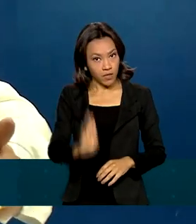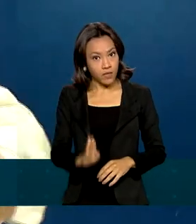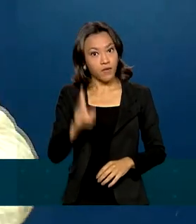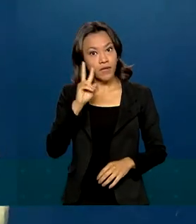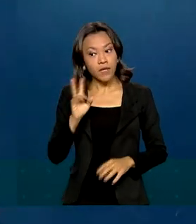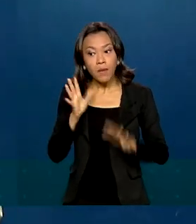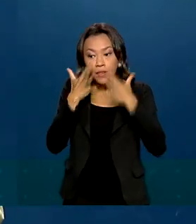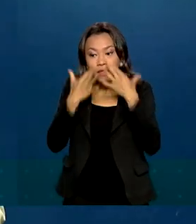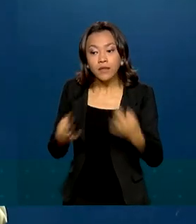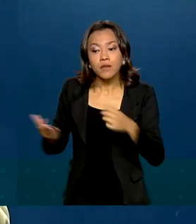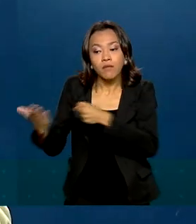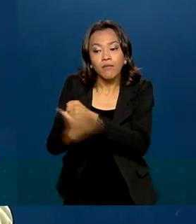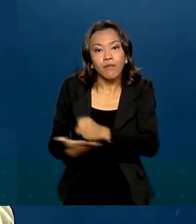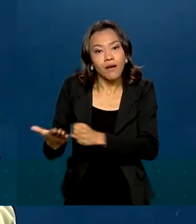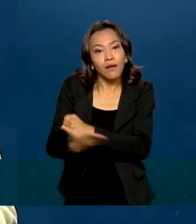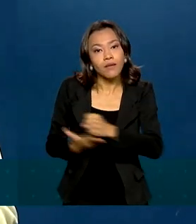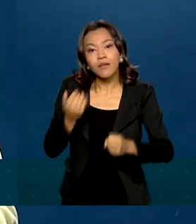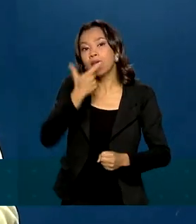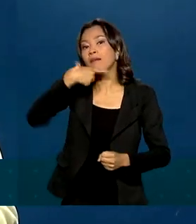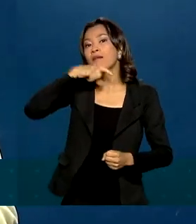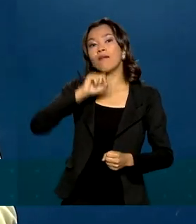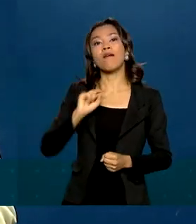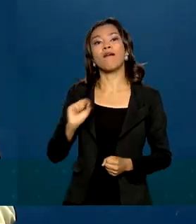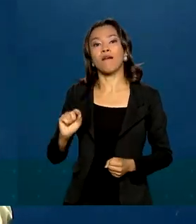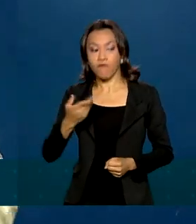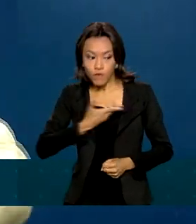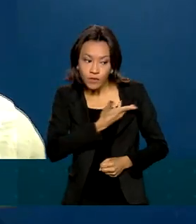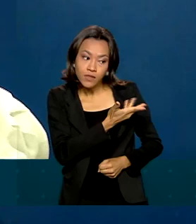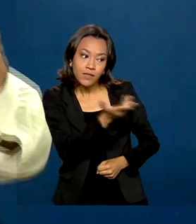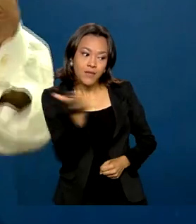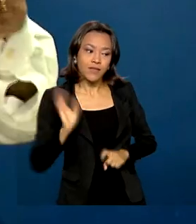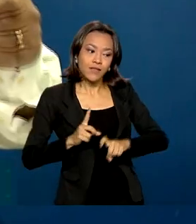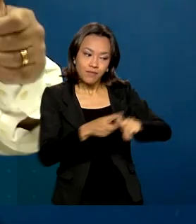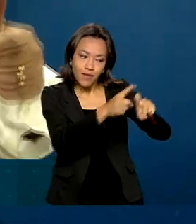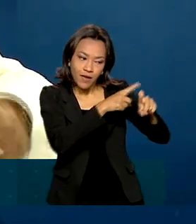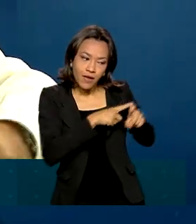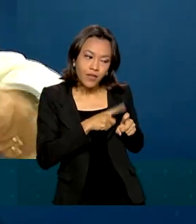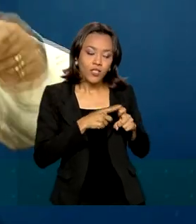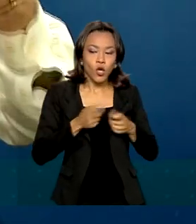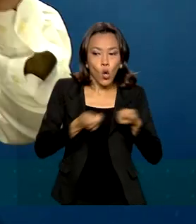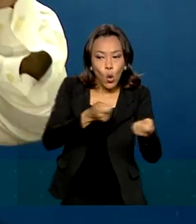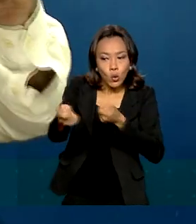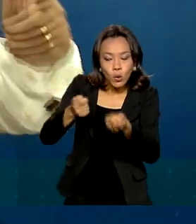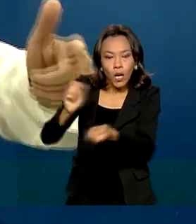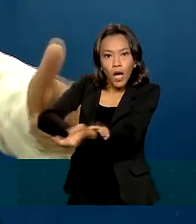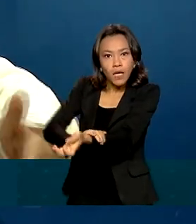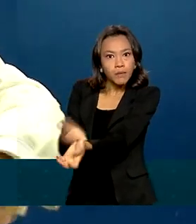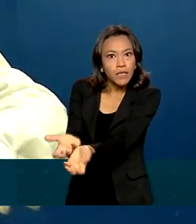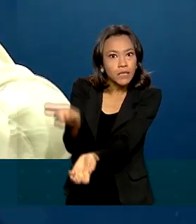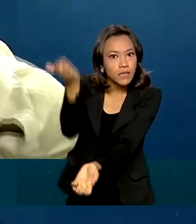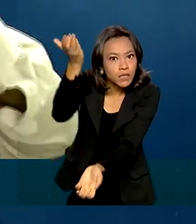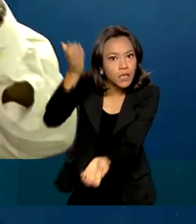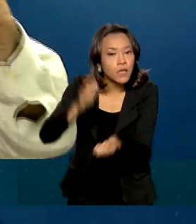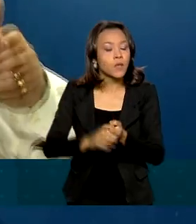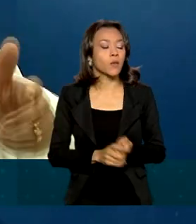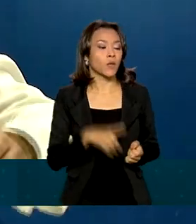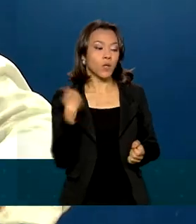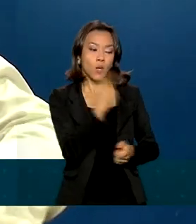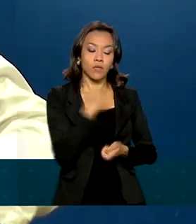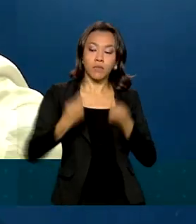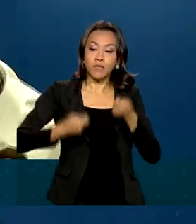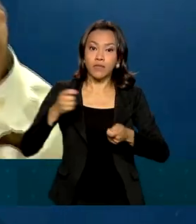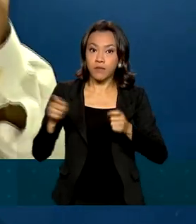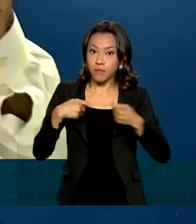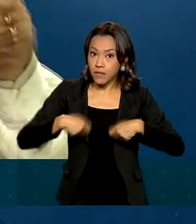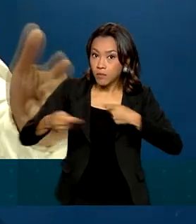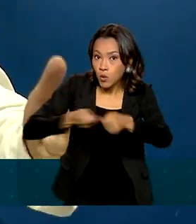atenção primária. E quem vai fazer essa diferença são vocês. Nós precisamos controlar a hipertensão arterial. Nós precisamos controlar o diabetes,